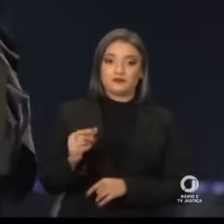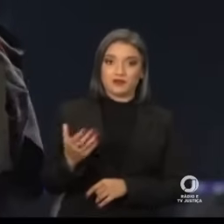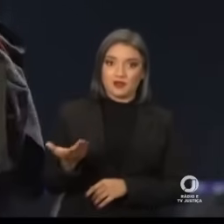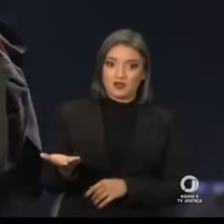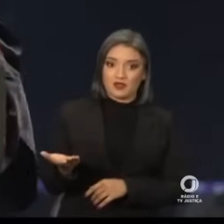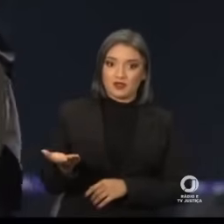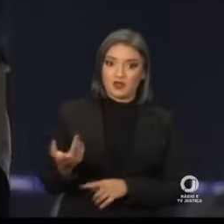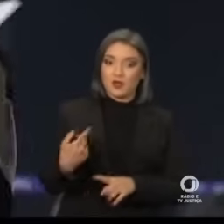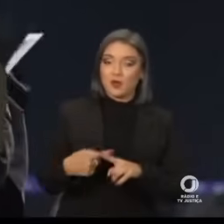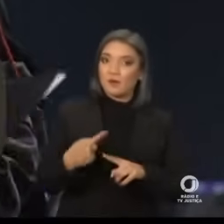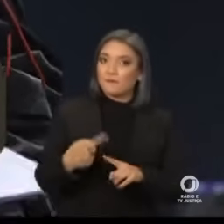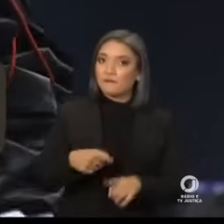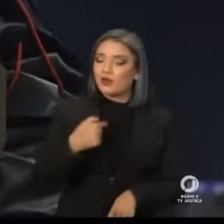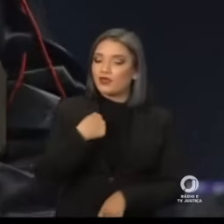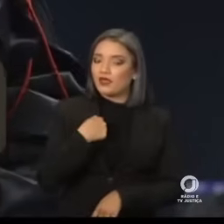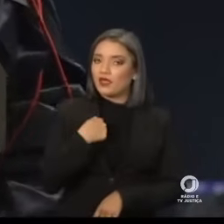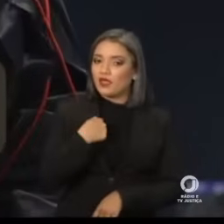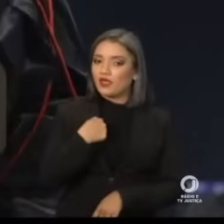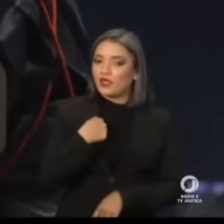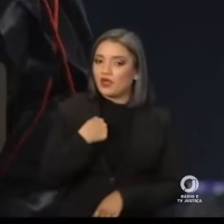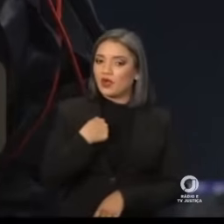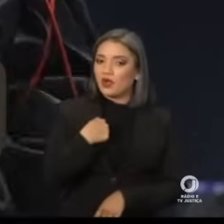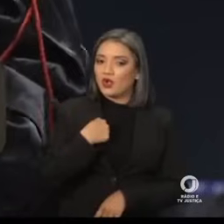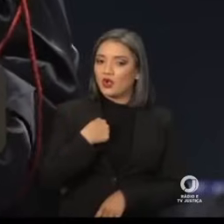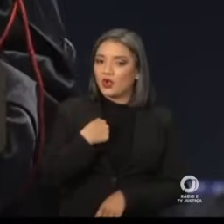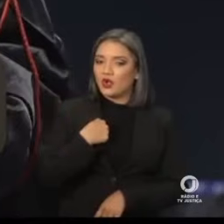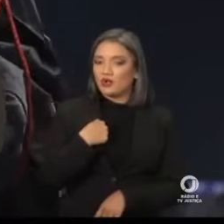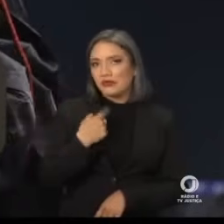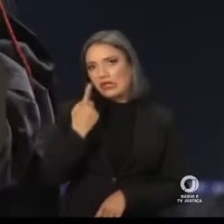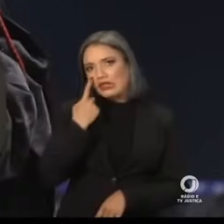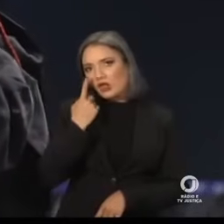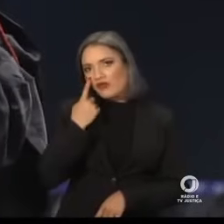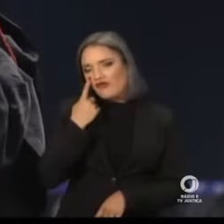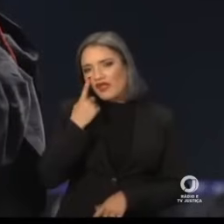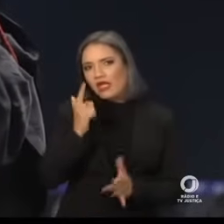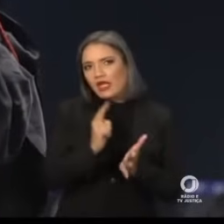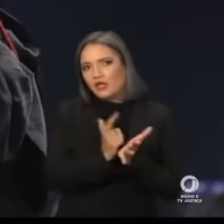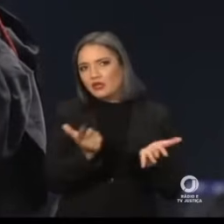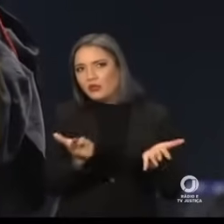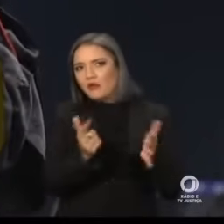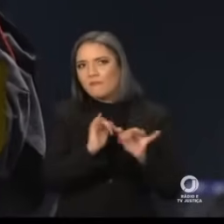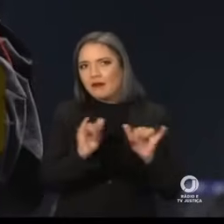estou ouvindo, seja pela imprensa, seja em todos os lugares,